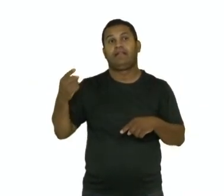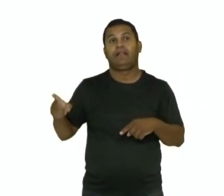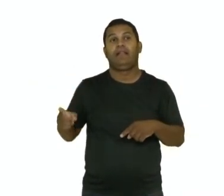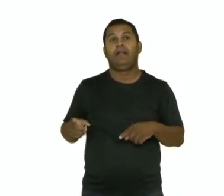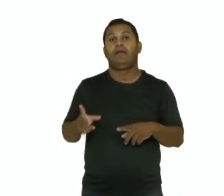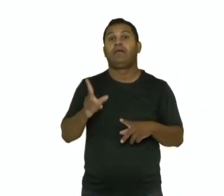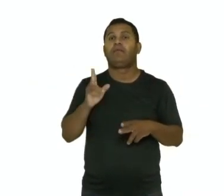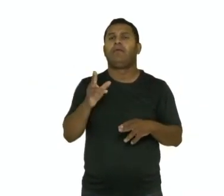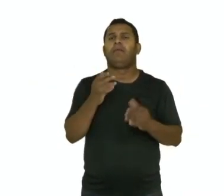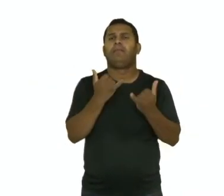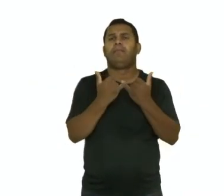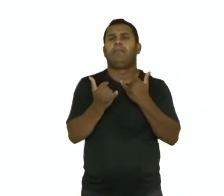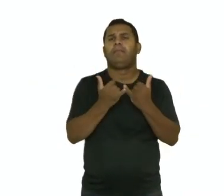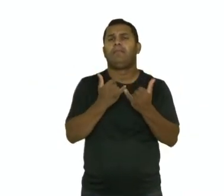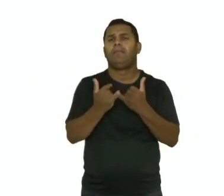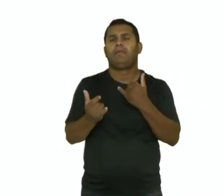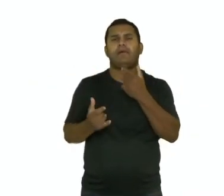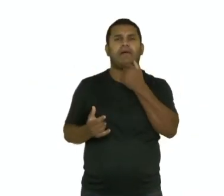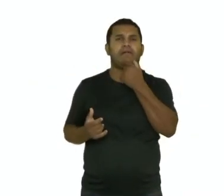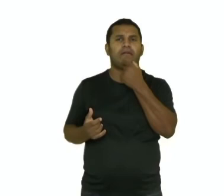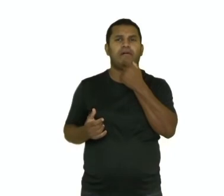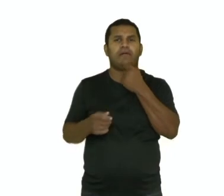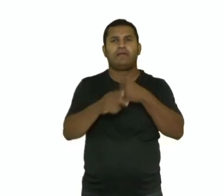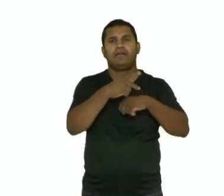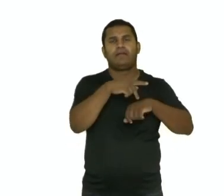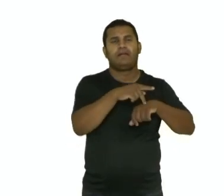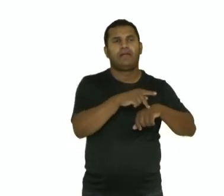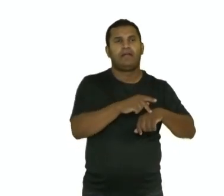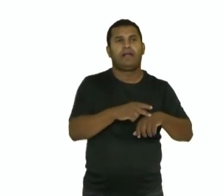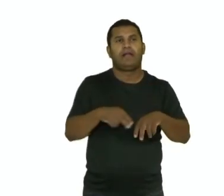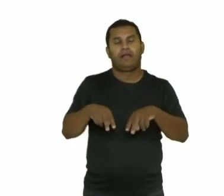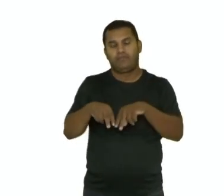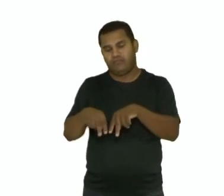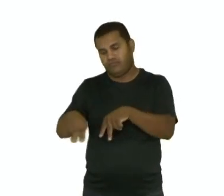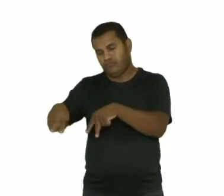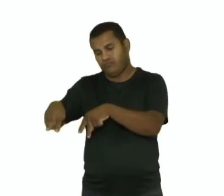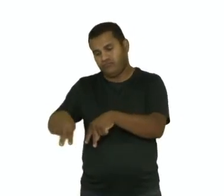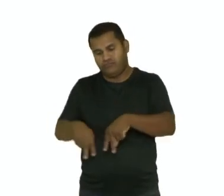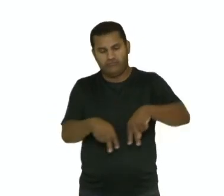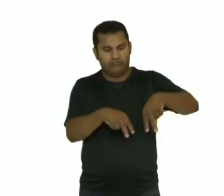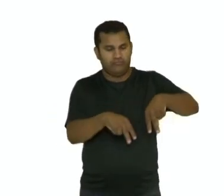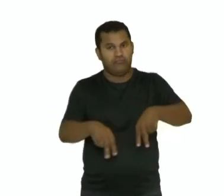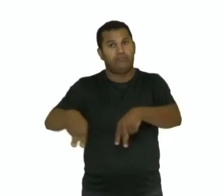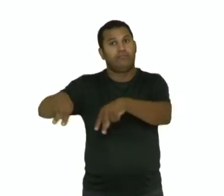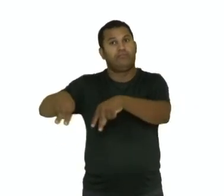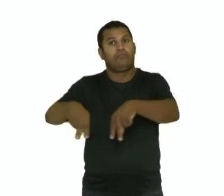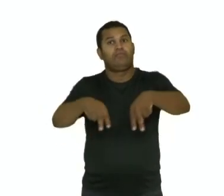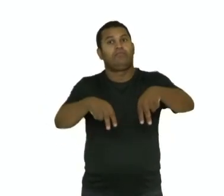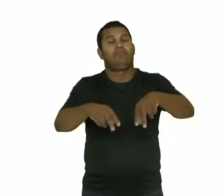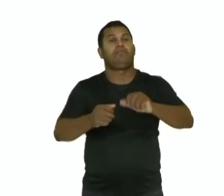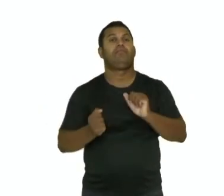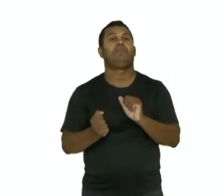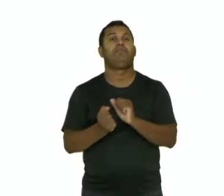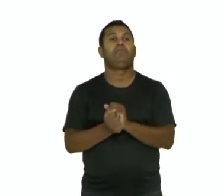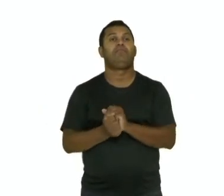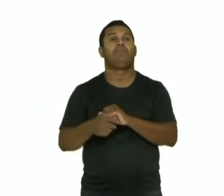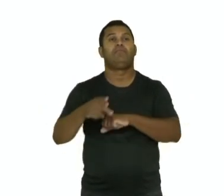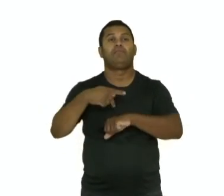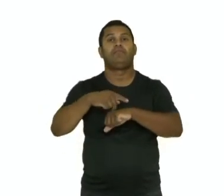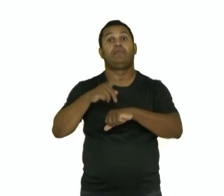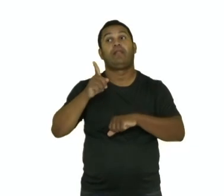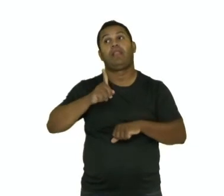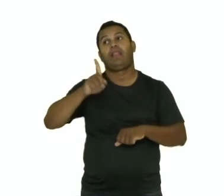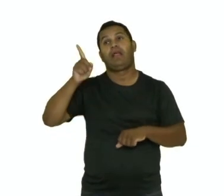mais inglês, que é aquele estilo então das danças de salão que surge a partir ali da década de 50, década de 70 na